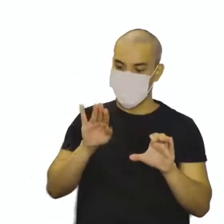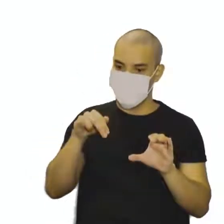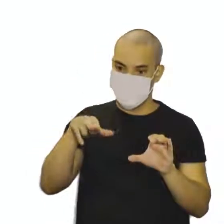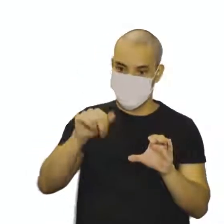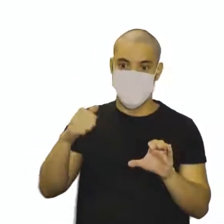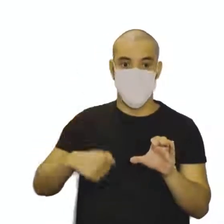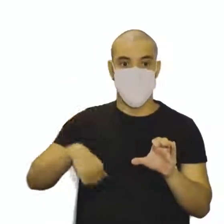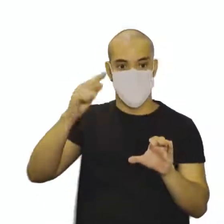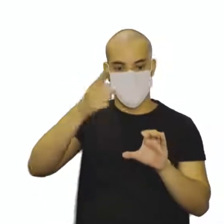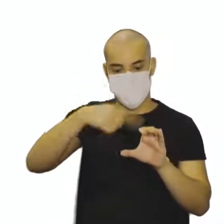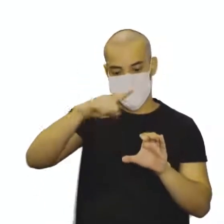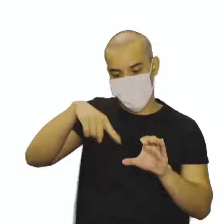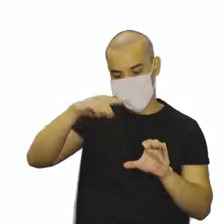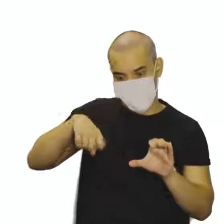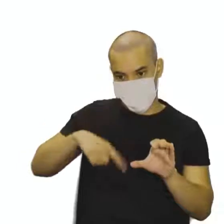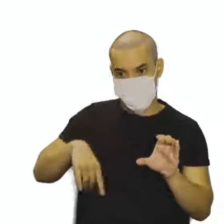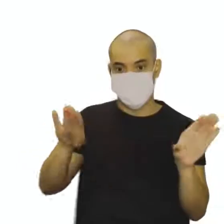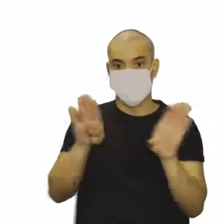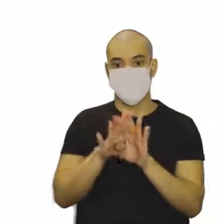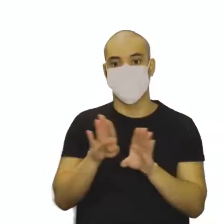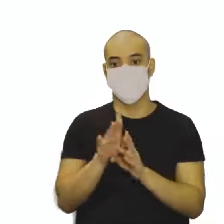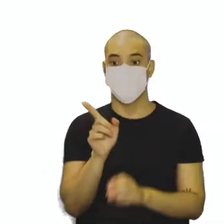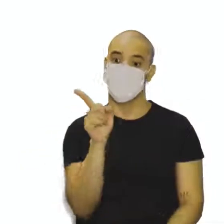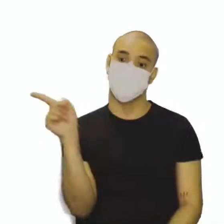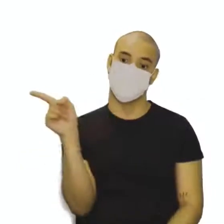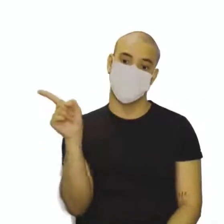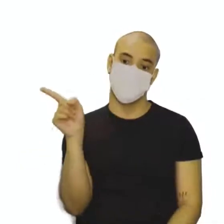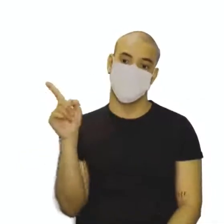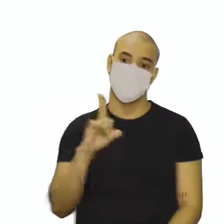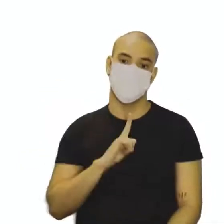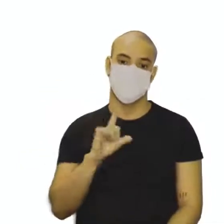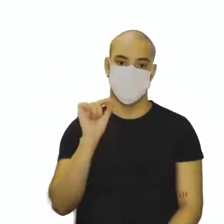volta, tá? E aqui nós